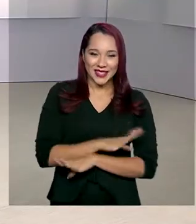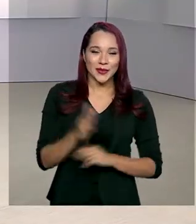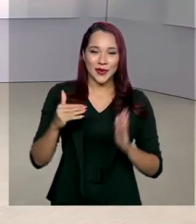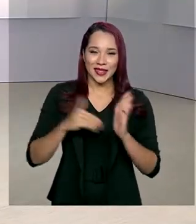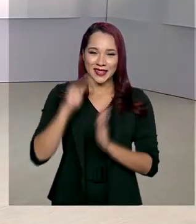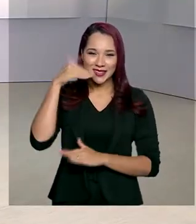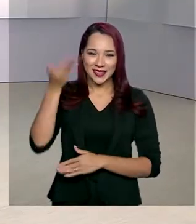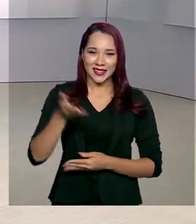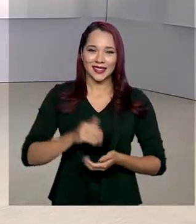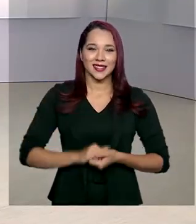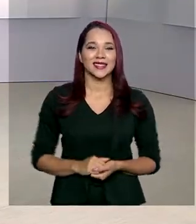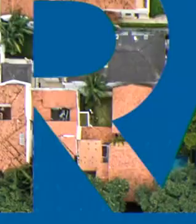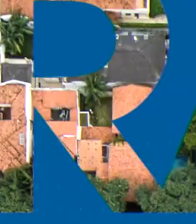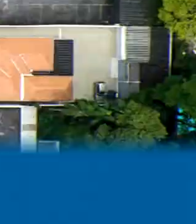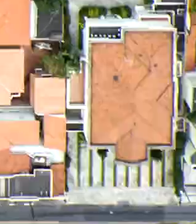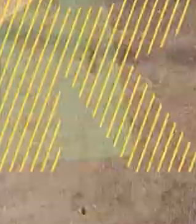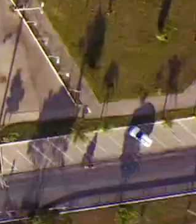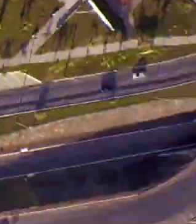Até mais.